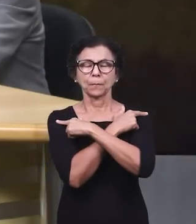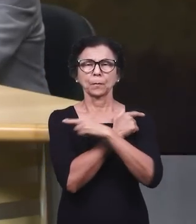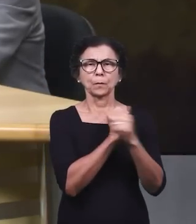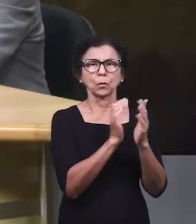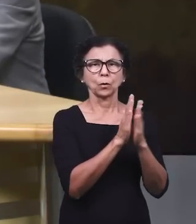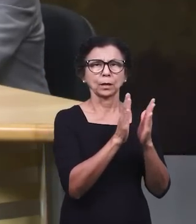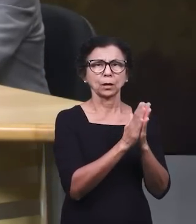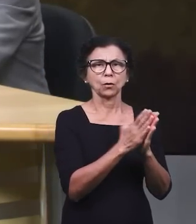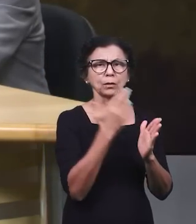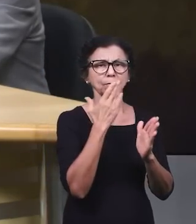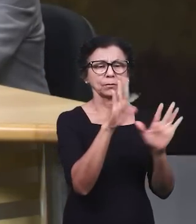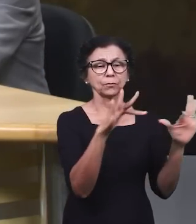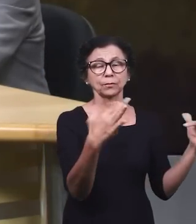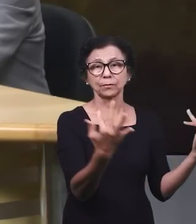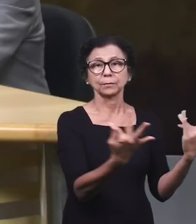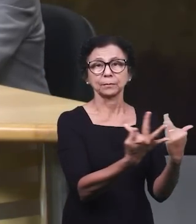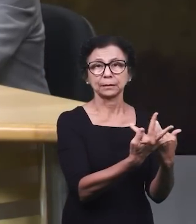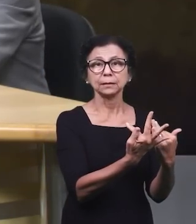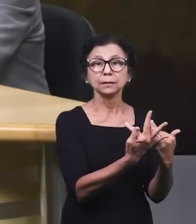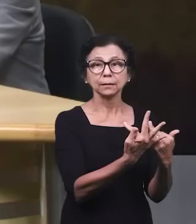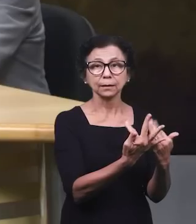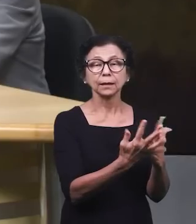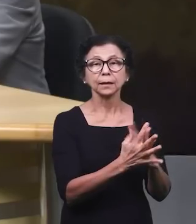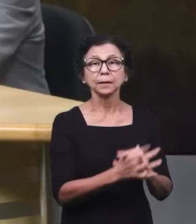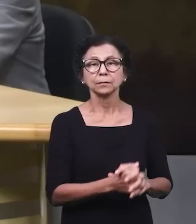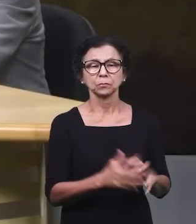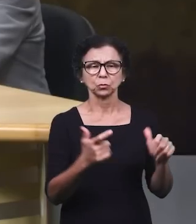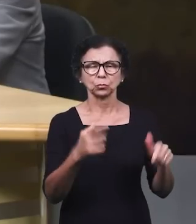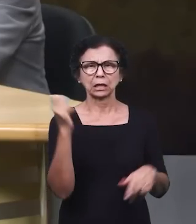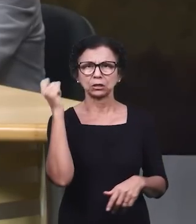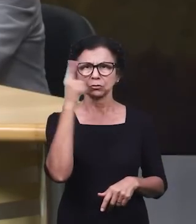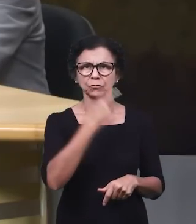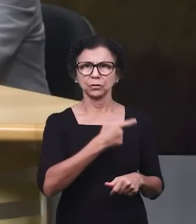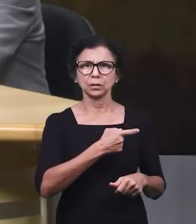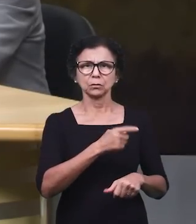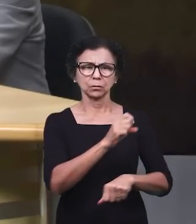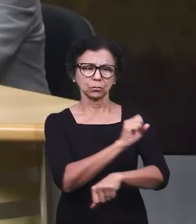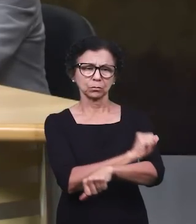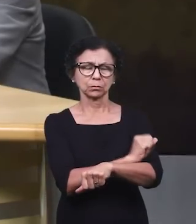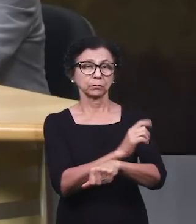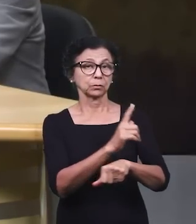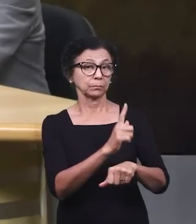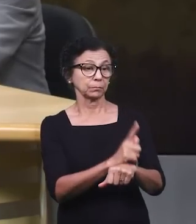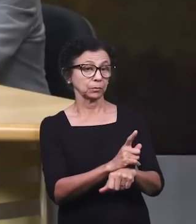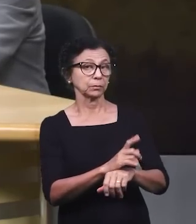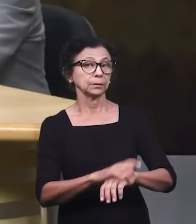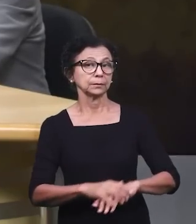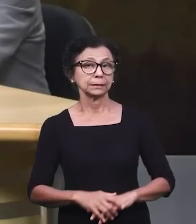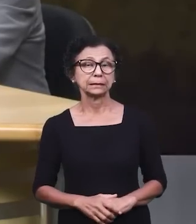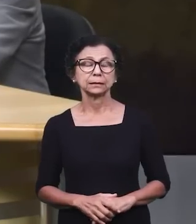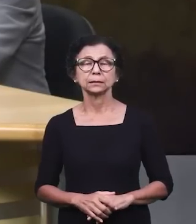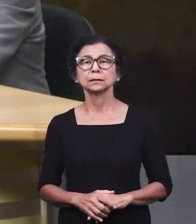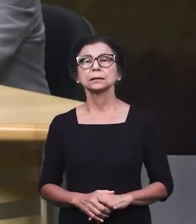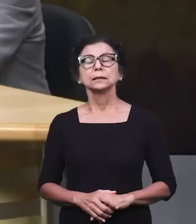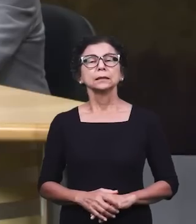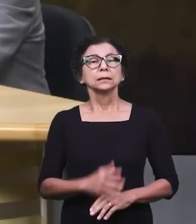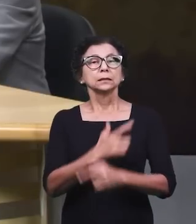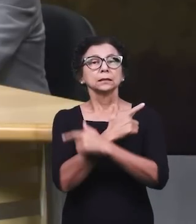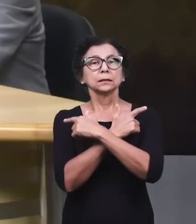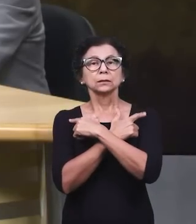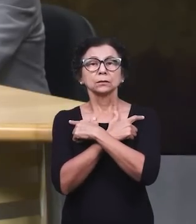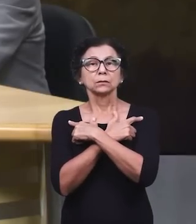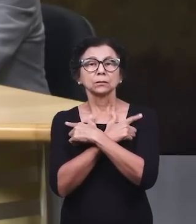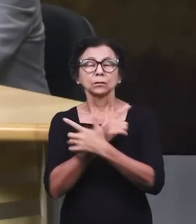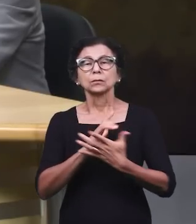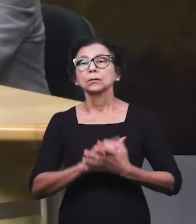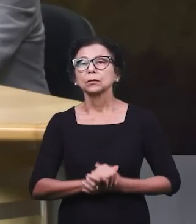em Sodoma, né? Muito bom. Então a preocupação de Abraão sempre, quer dizer, ele já trazia consigo, ele não esqueceu do que Deus